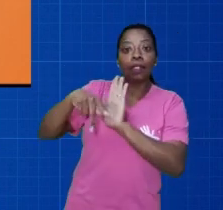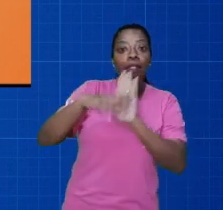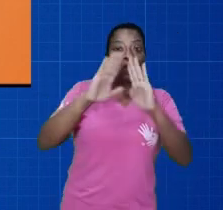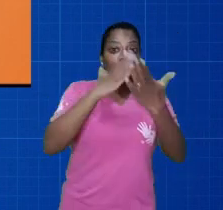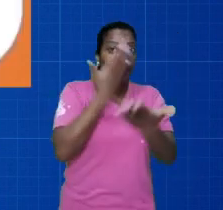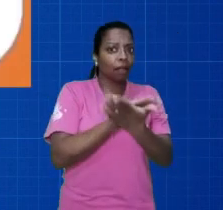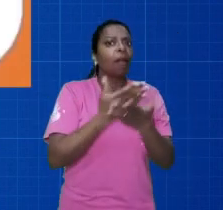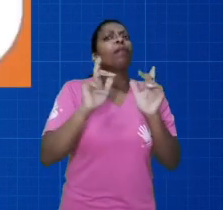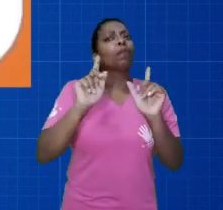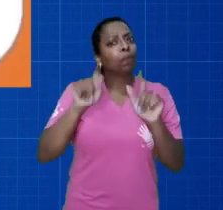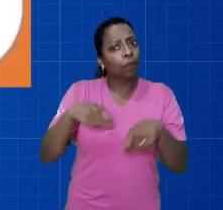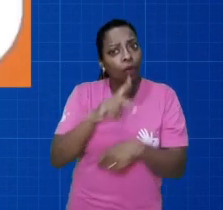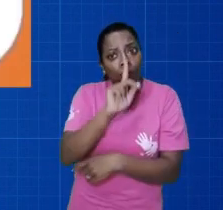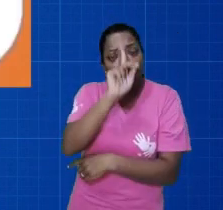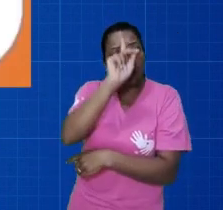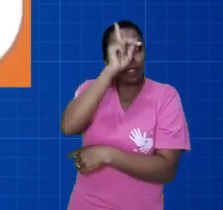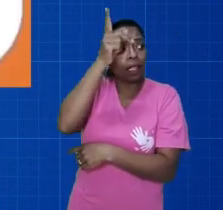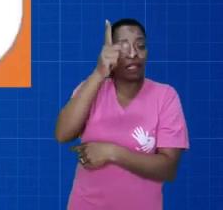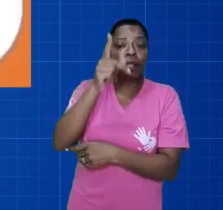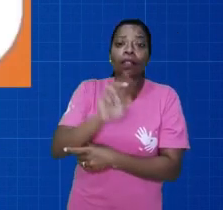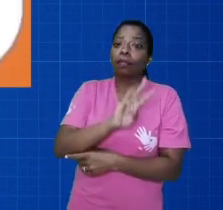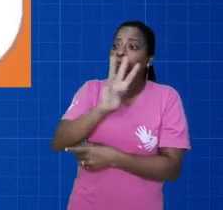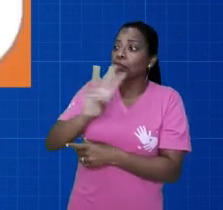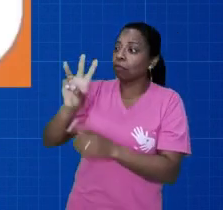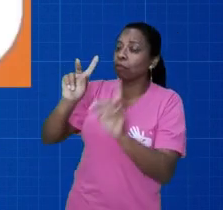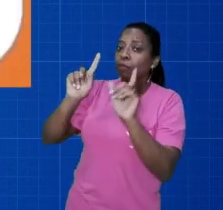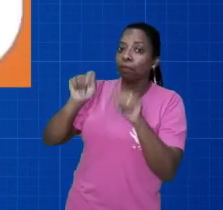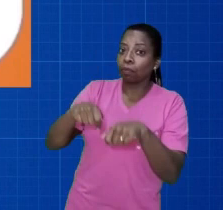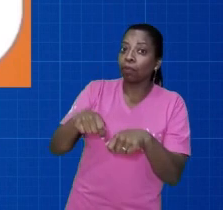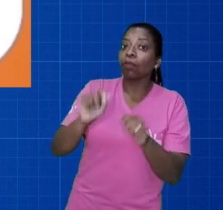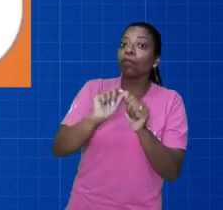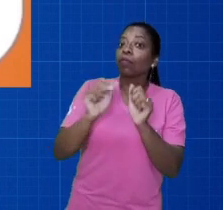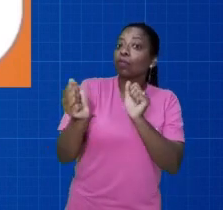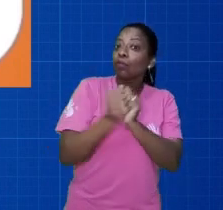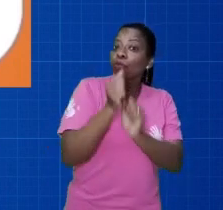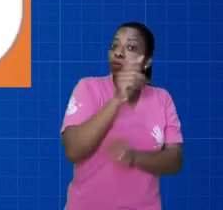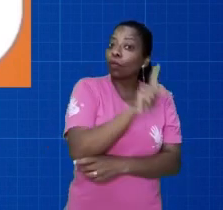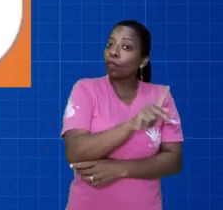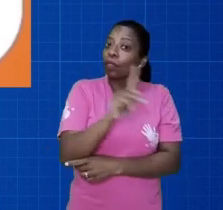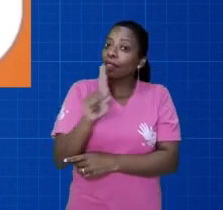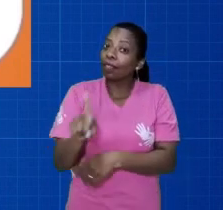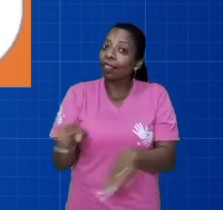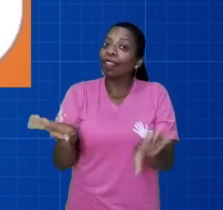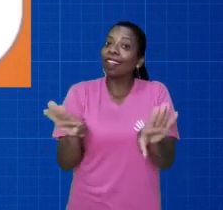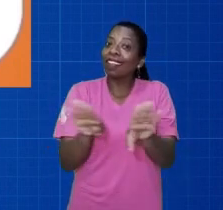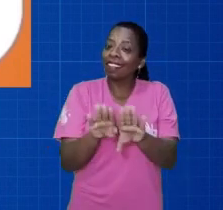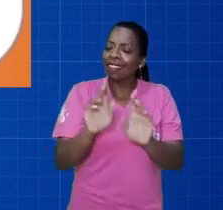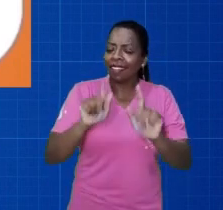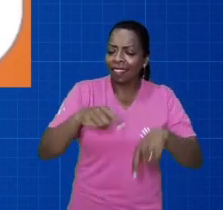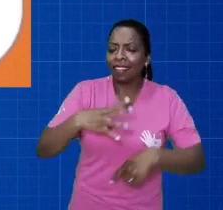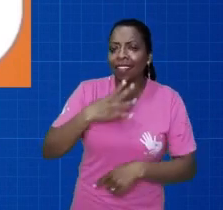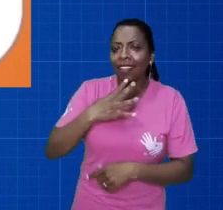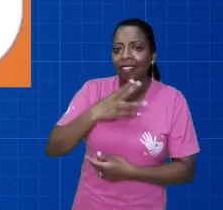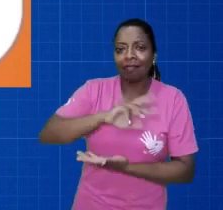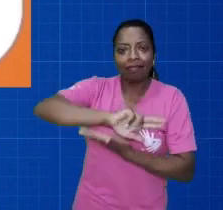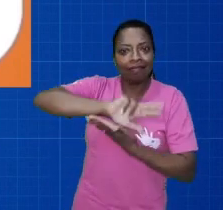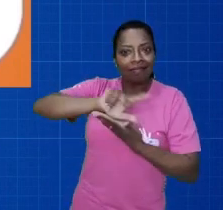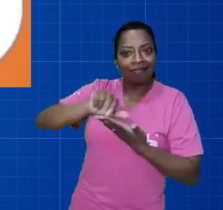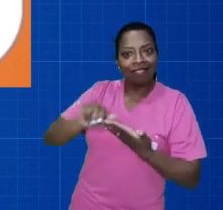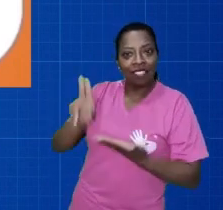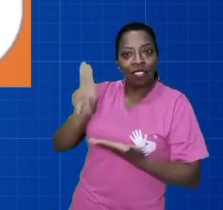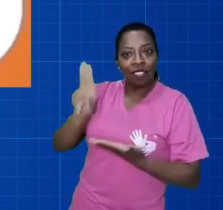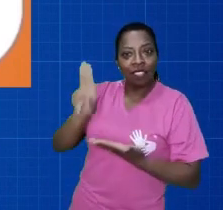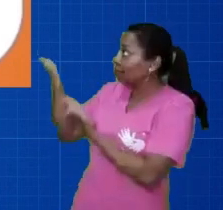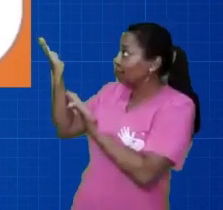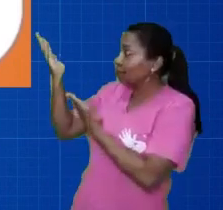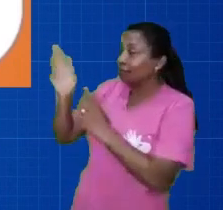da escola. Tudo isso são ideias e que vocês podem fazer com seus professores e também podem conhecer